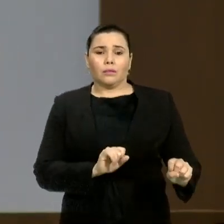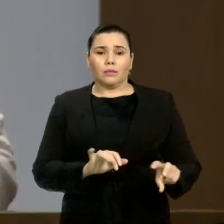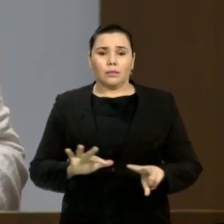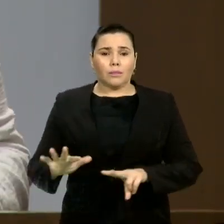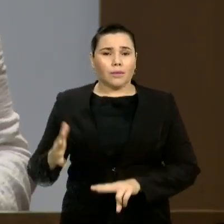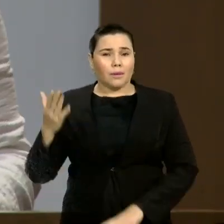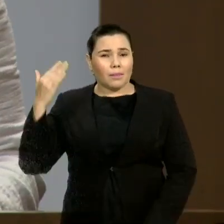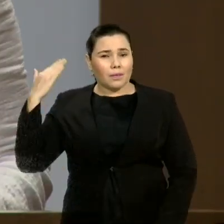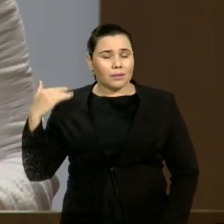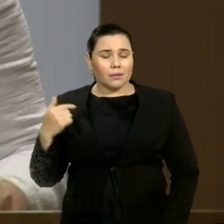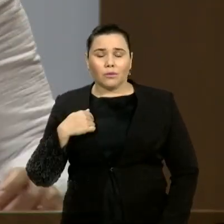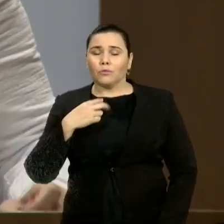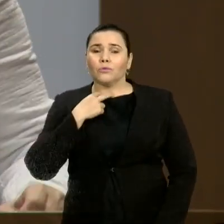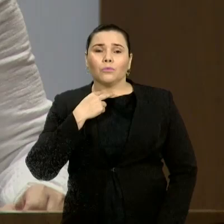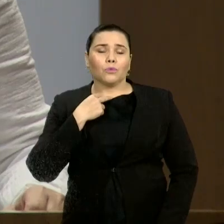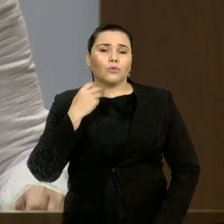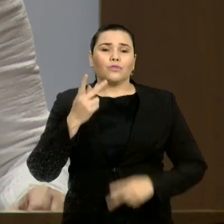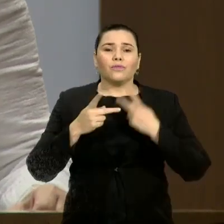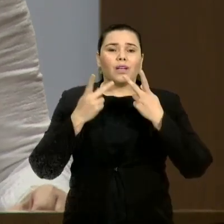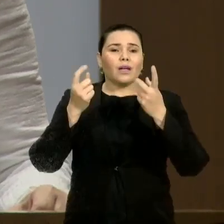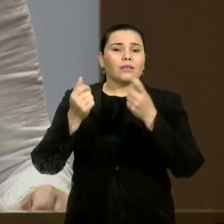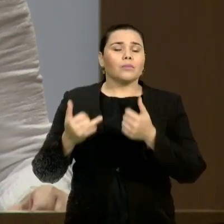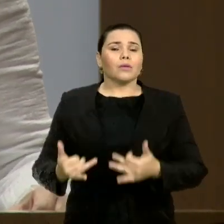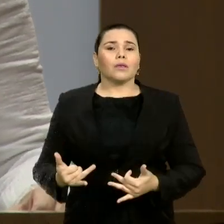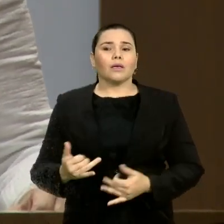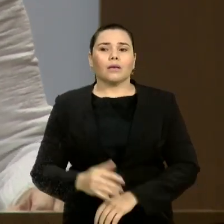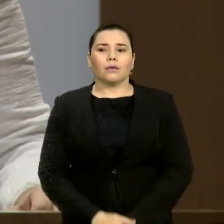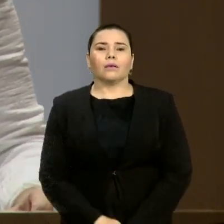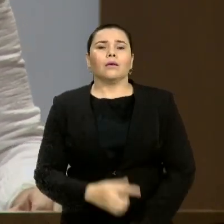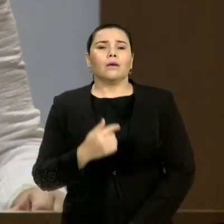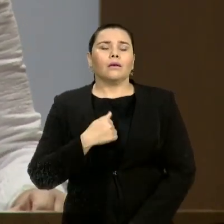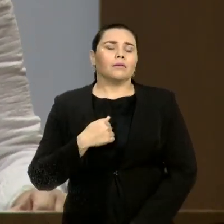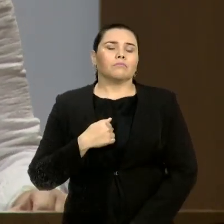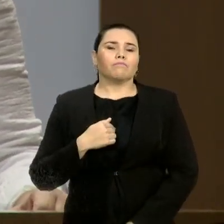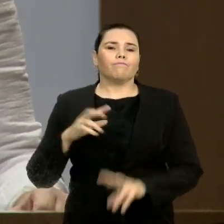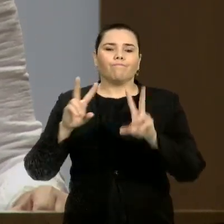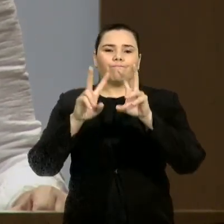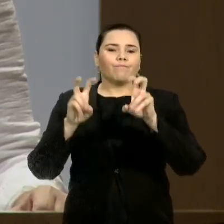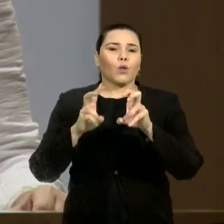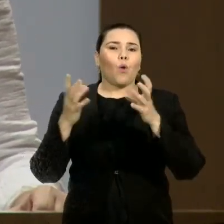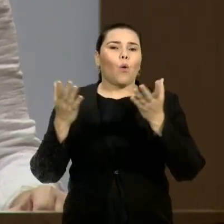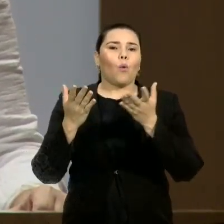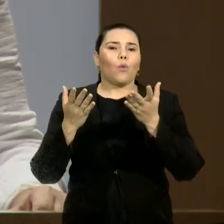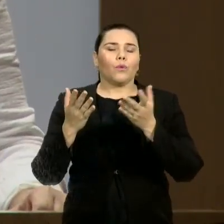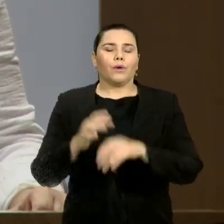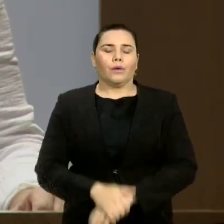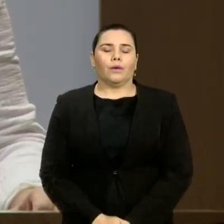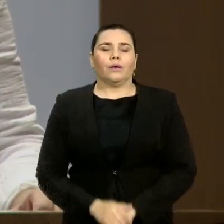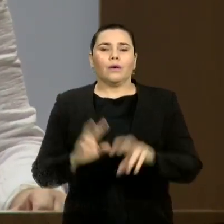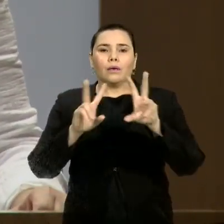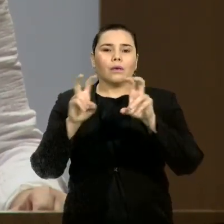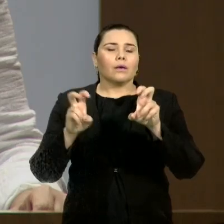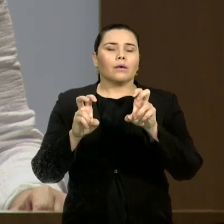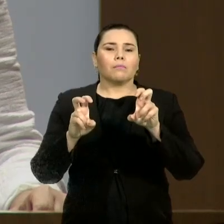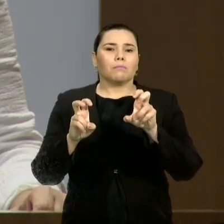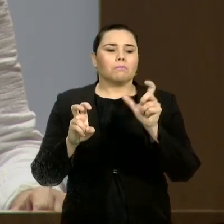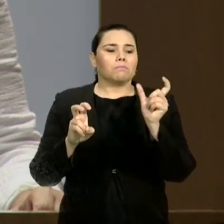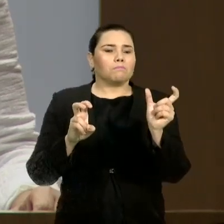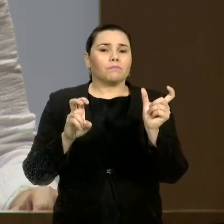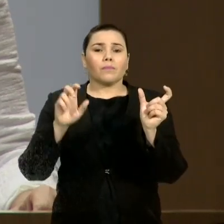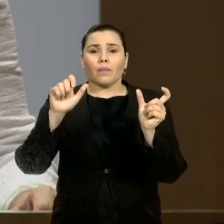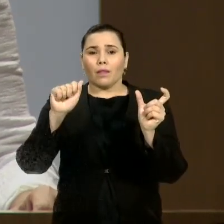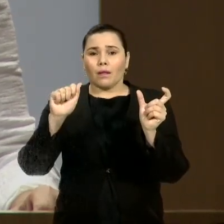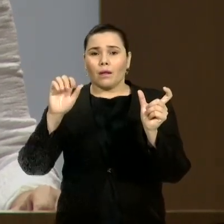tema eu trouxe sobre a questão do aborto eu venho trazer aqui